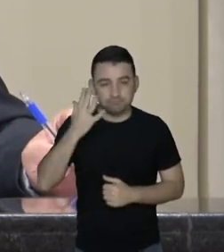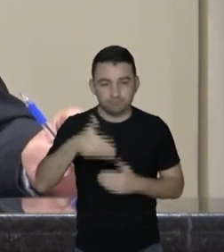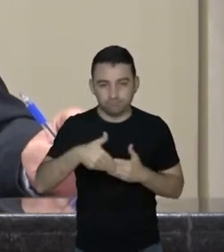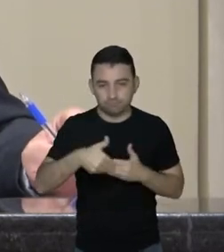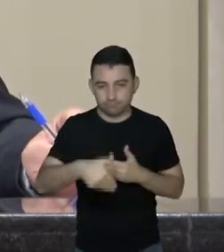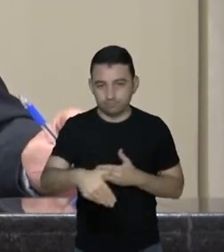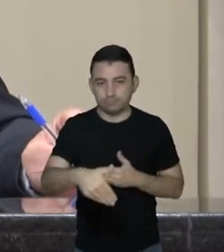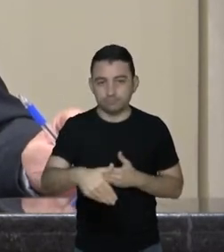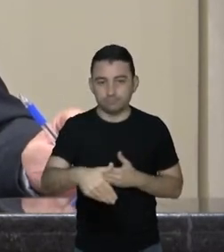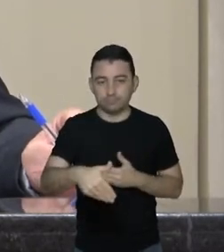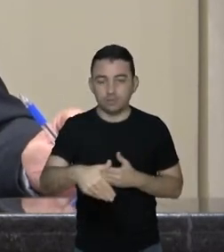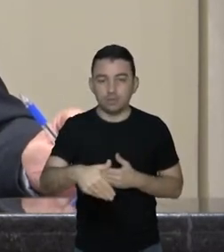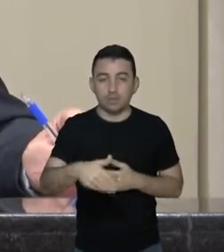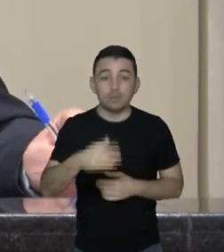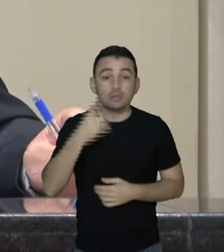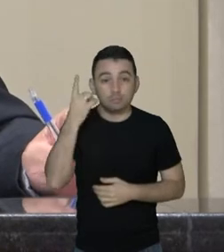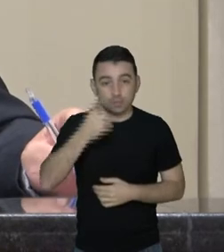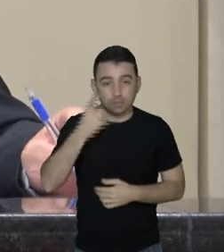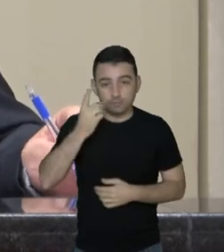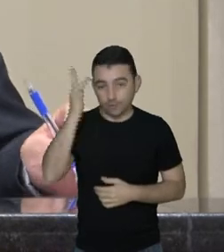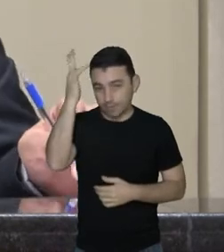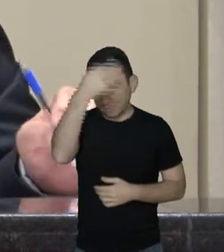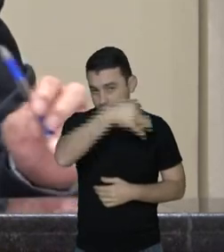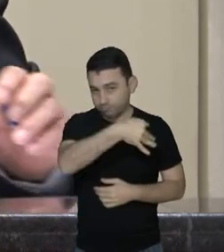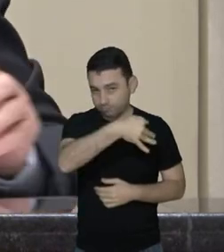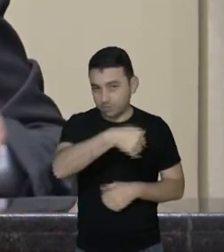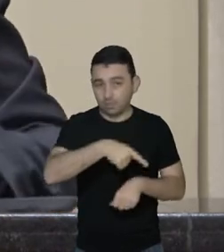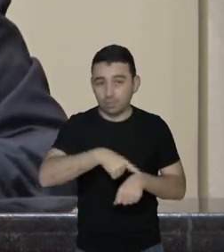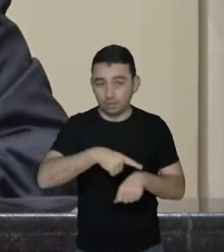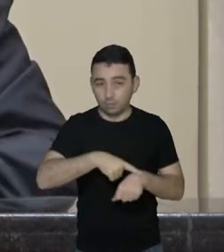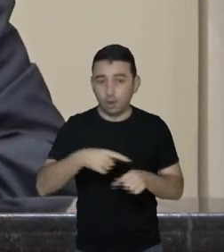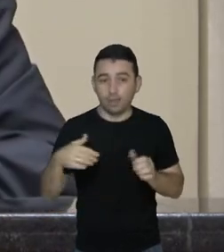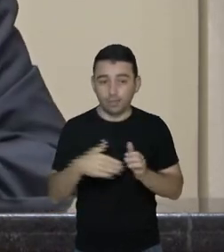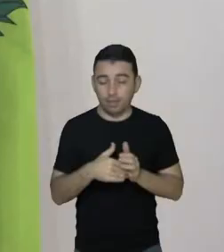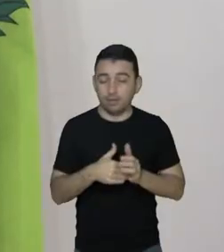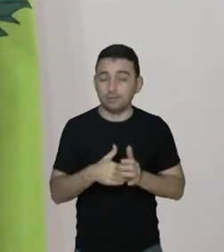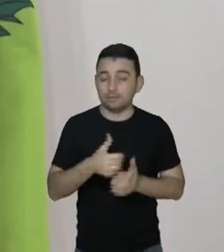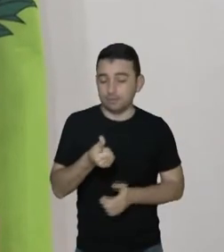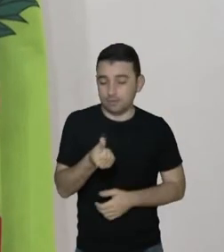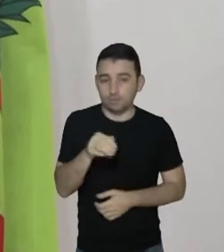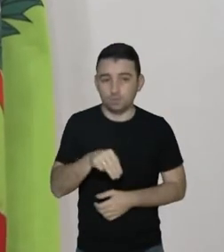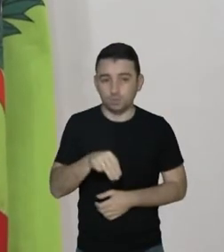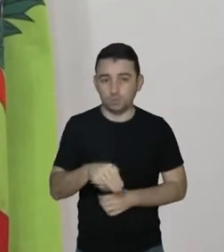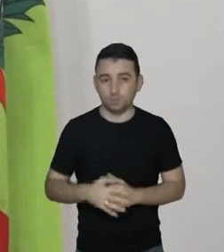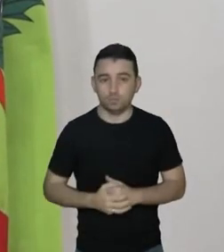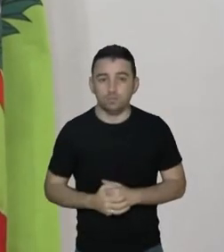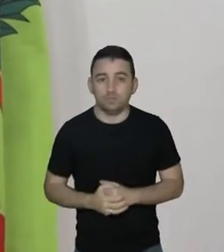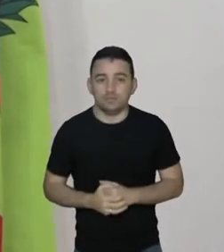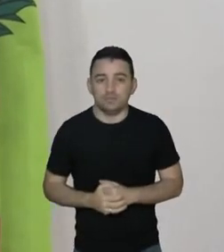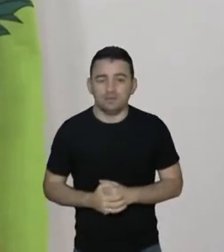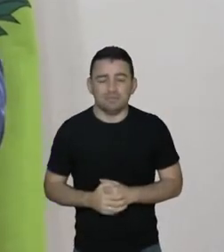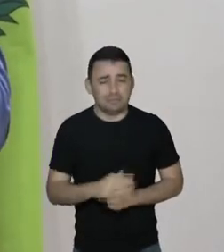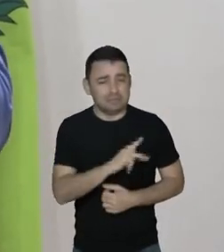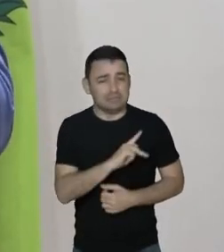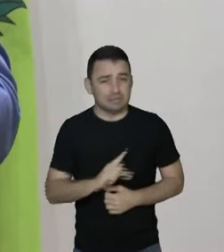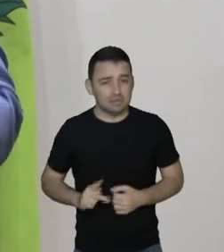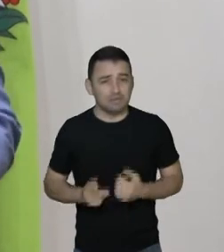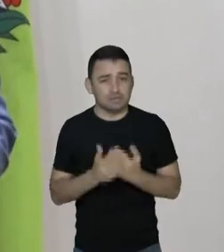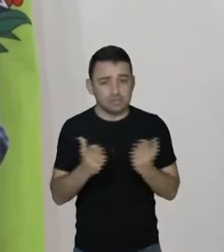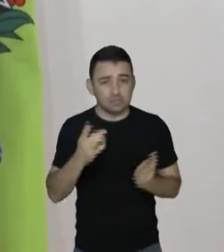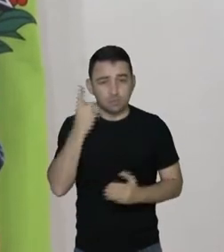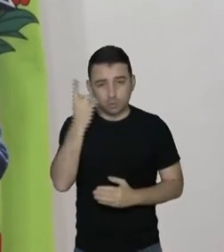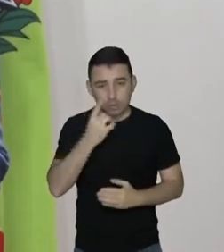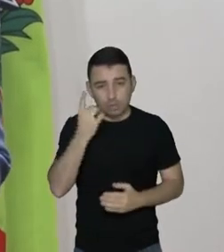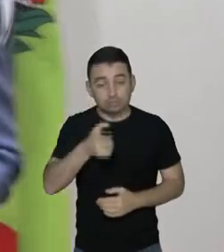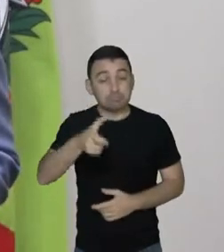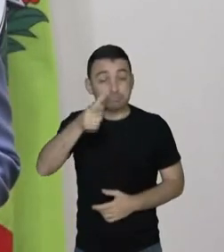PT, deputado Fabiano da Luz, pelo tempo de até 6 minutos. Senhor presidente, senhores deputados e deputadas, e a quem nos